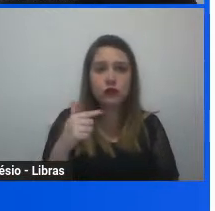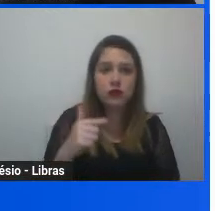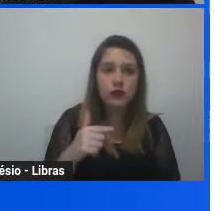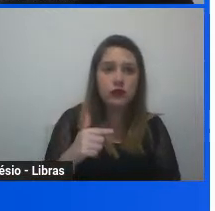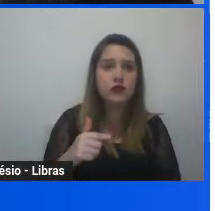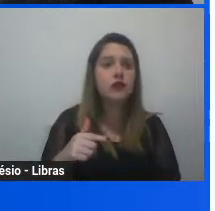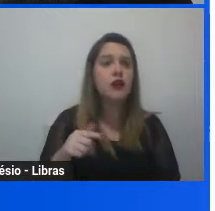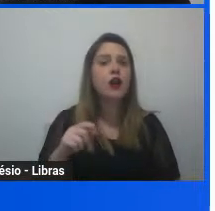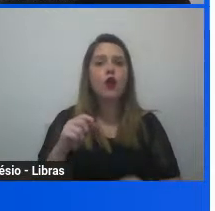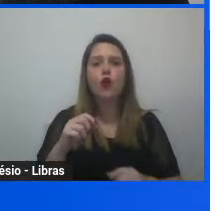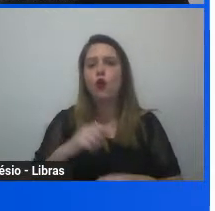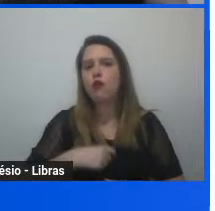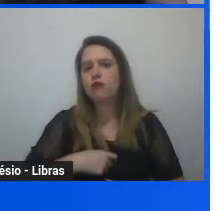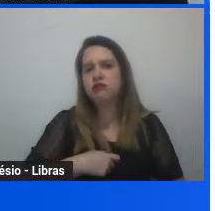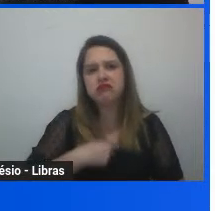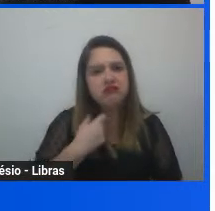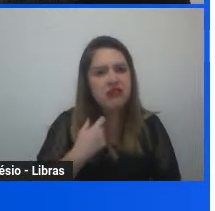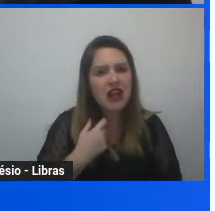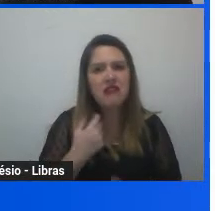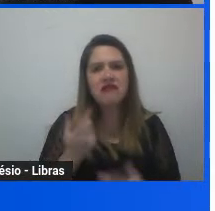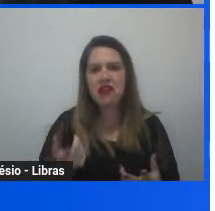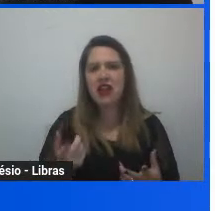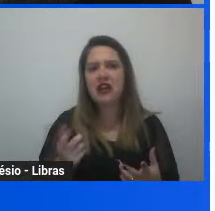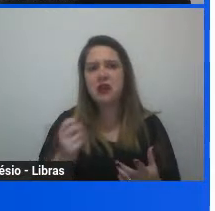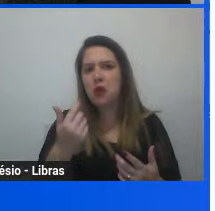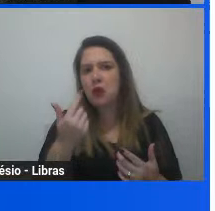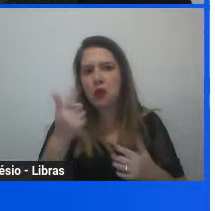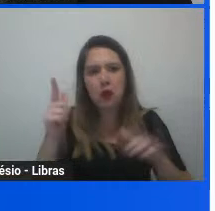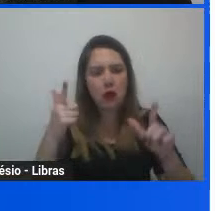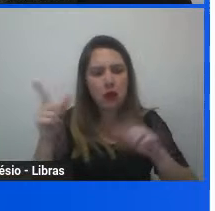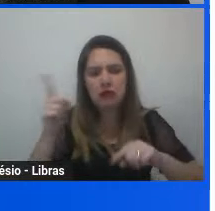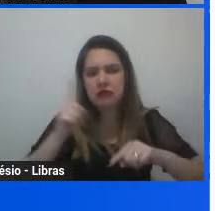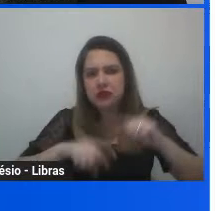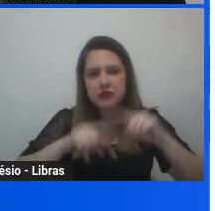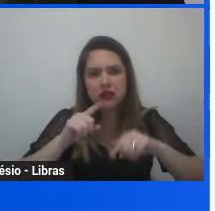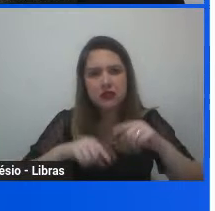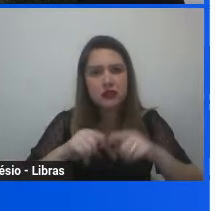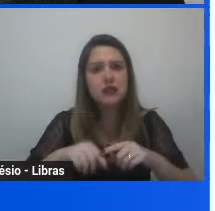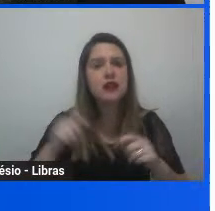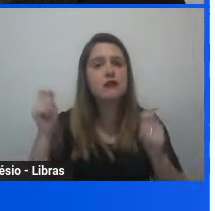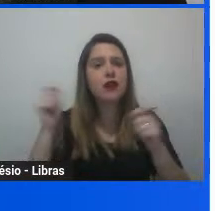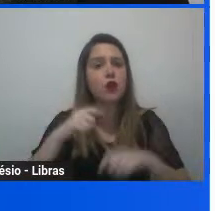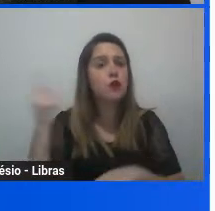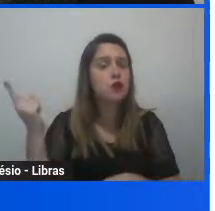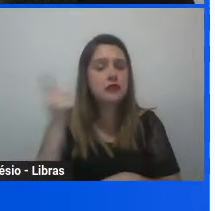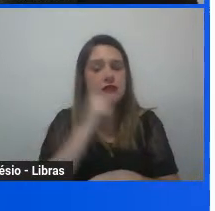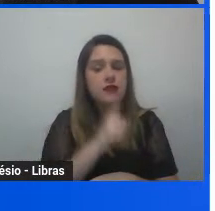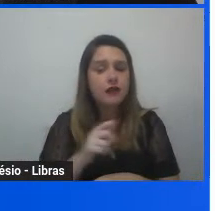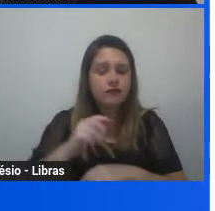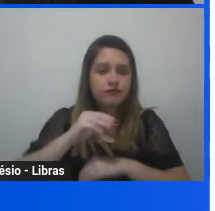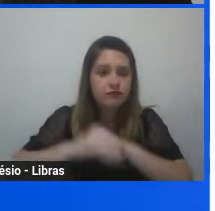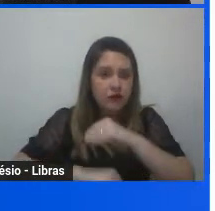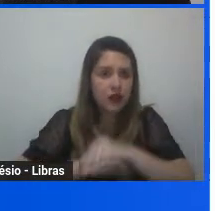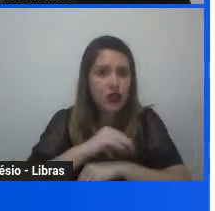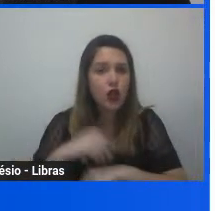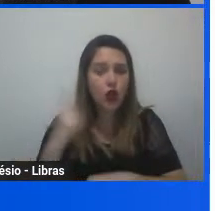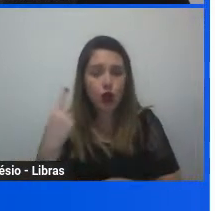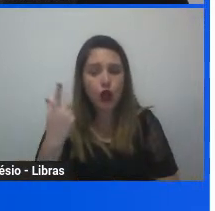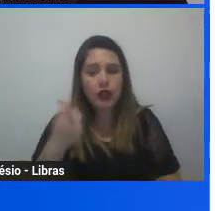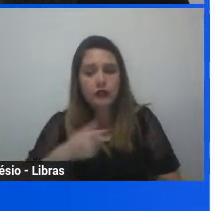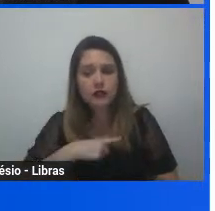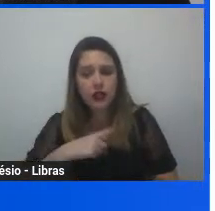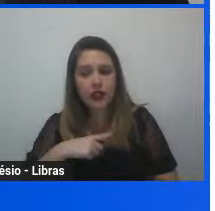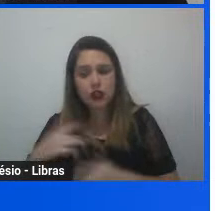a gravata para fazer a amarração. Olha, nós vamos tentar imobilizar daquilo que nós temos à